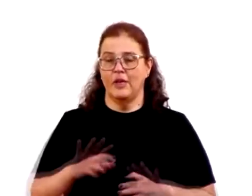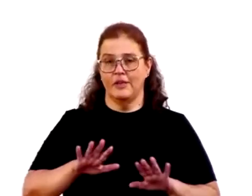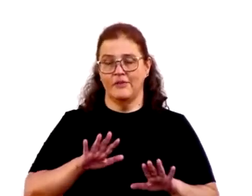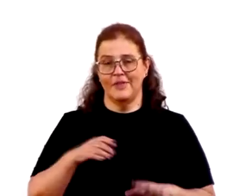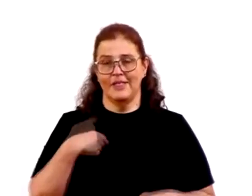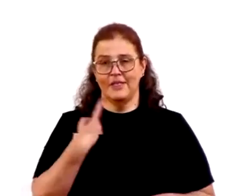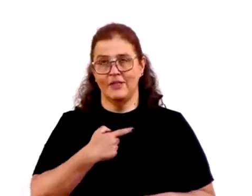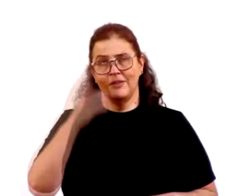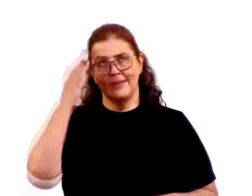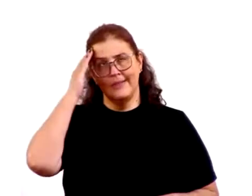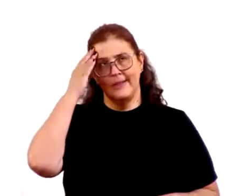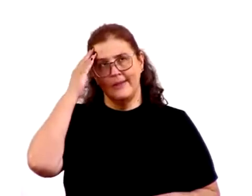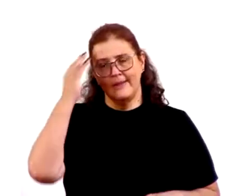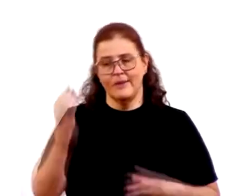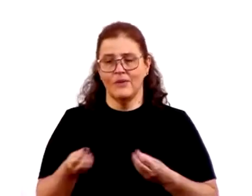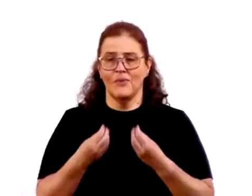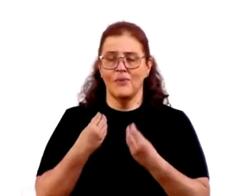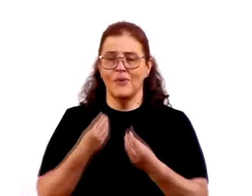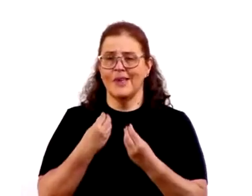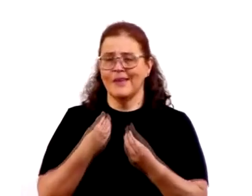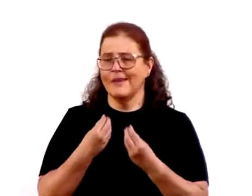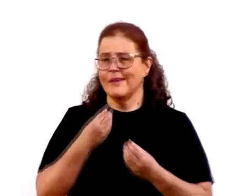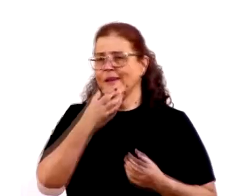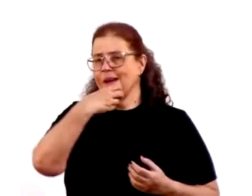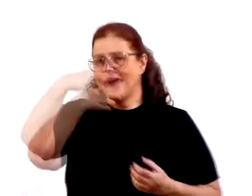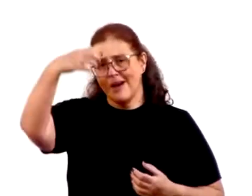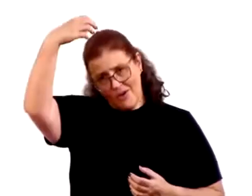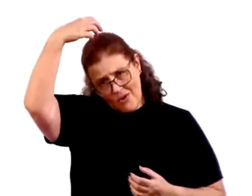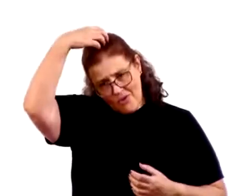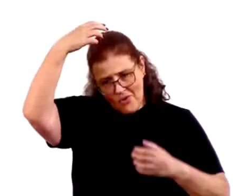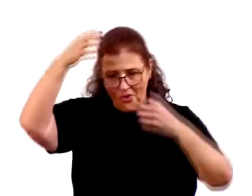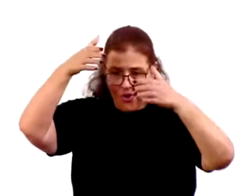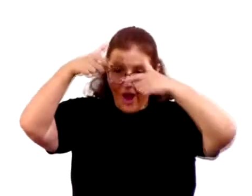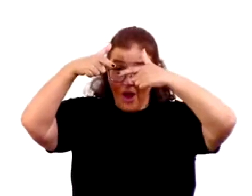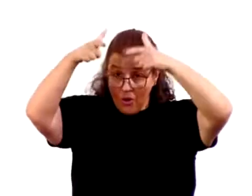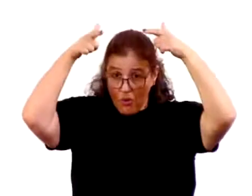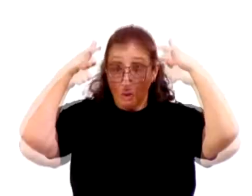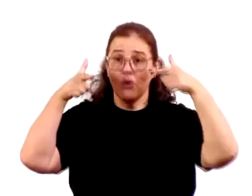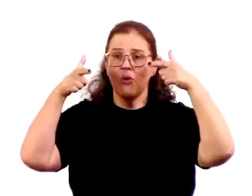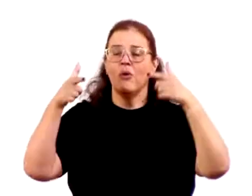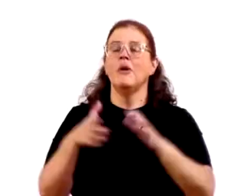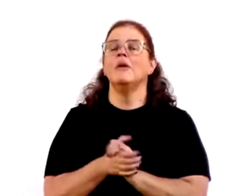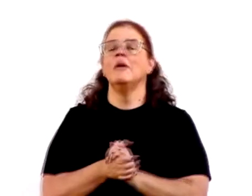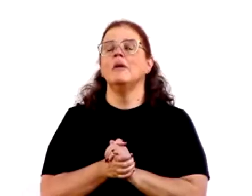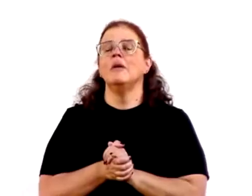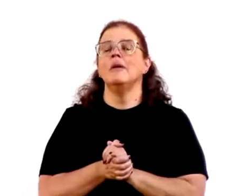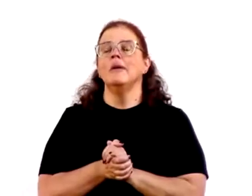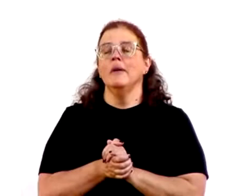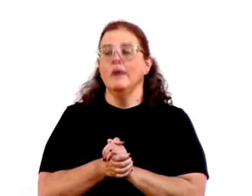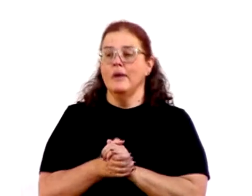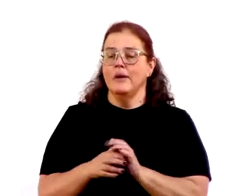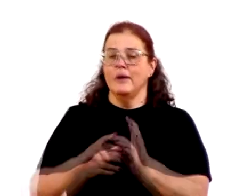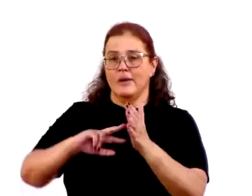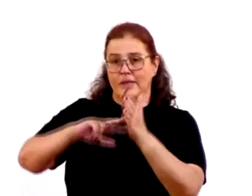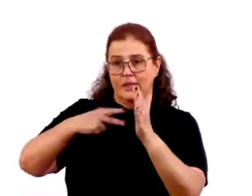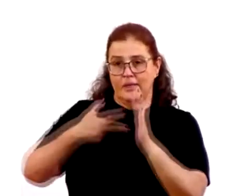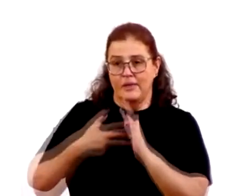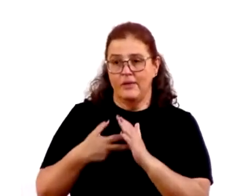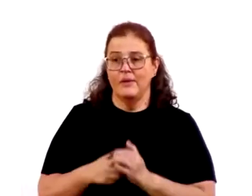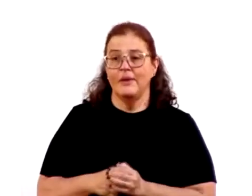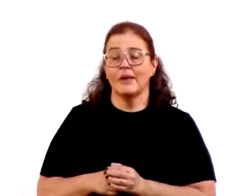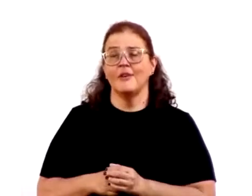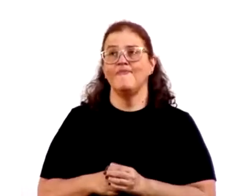elas possam crescer com temor. Que temor? O de saber que o rei